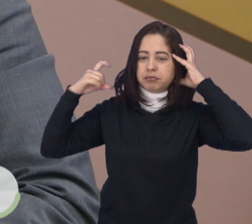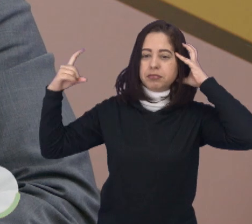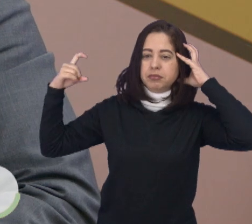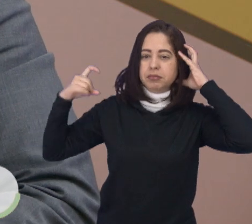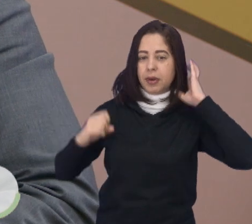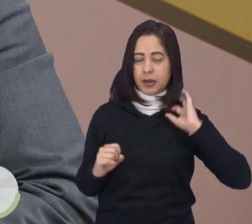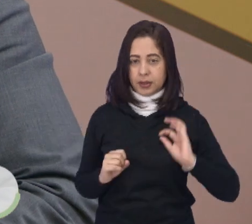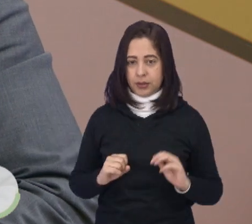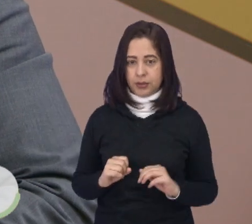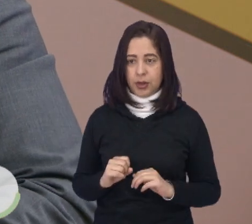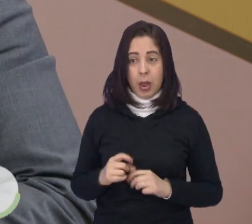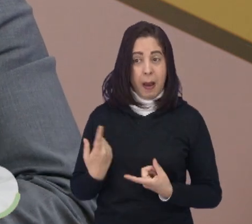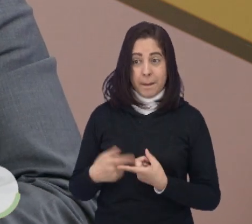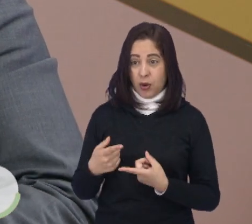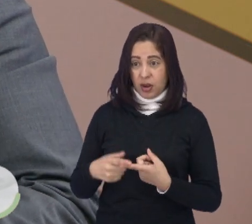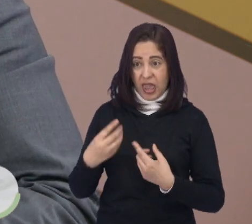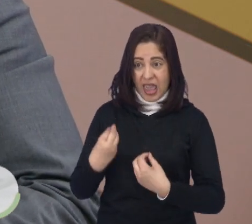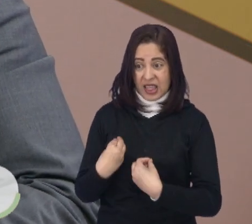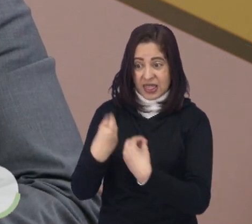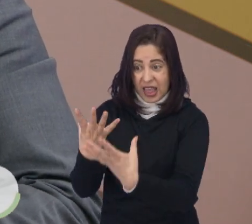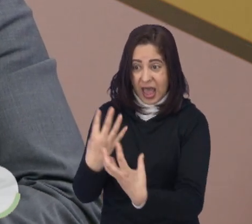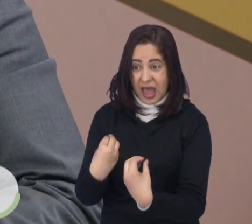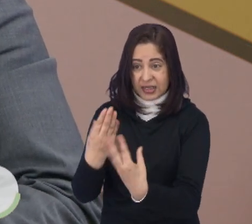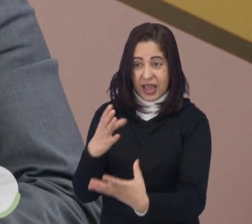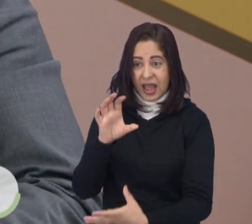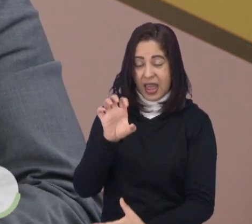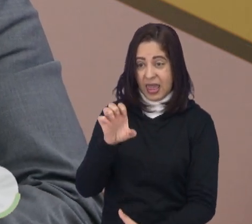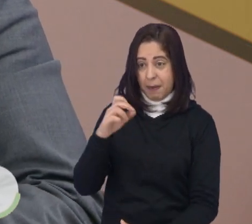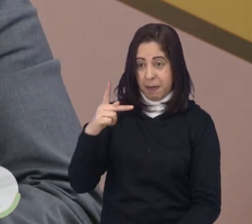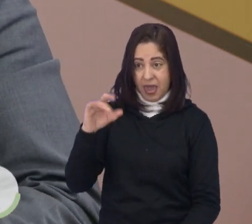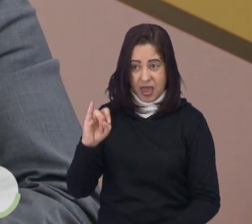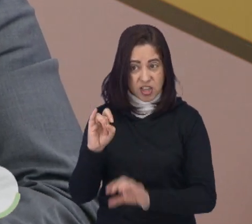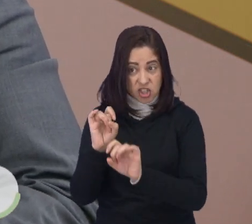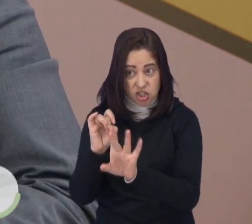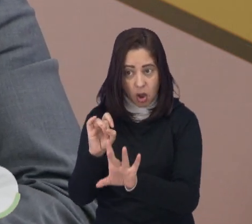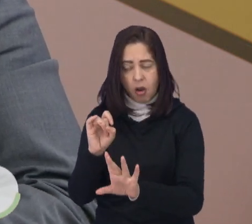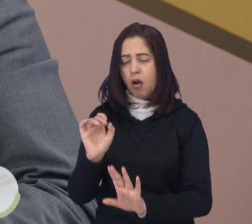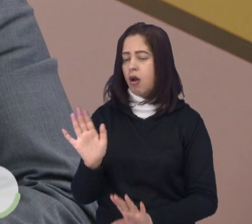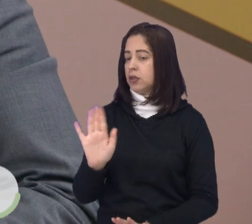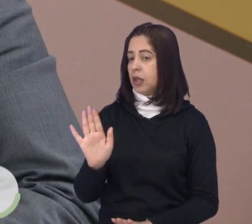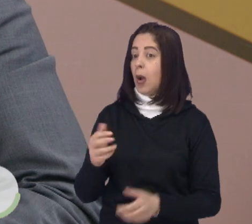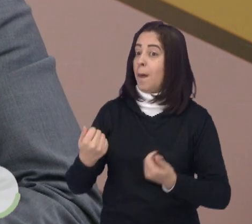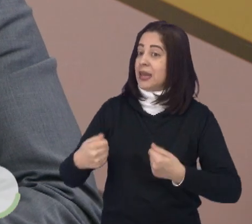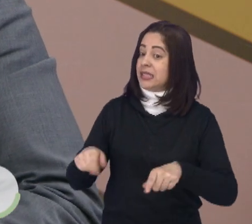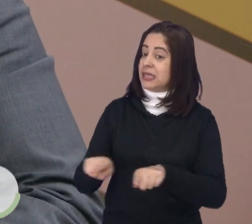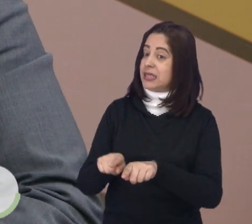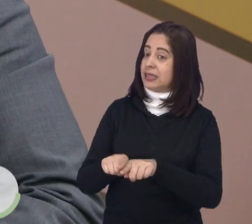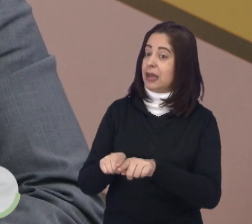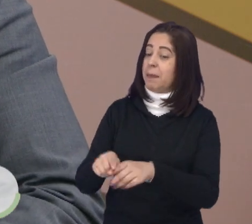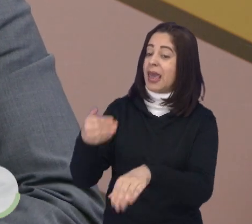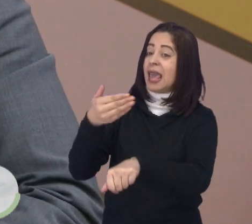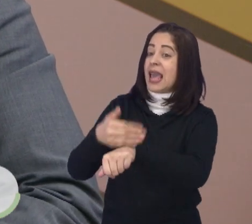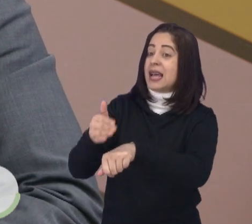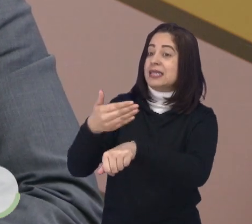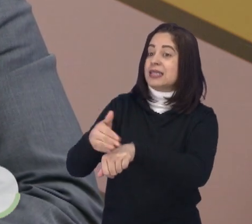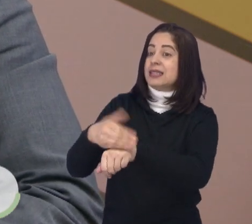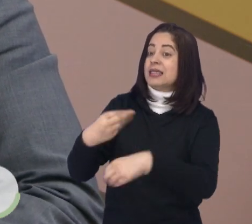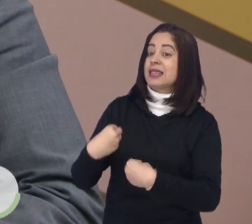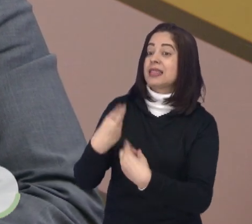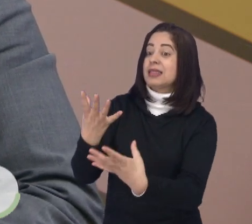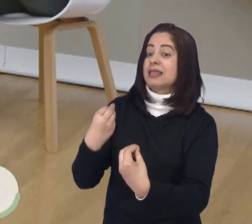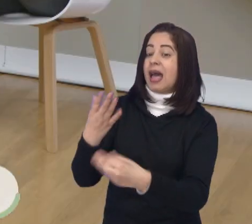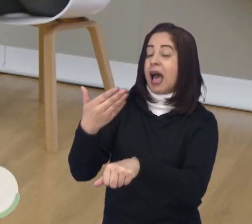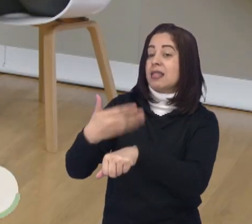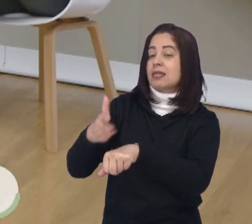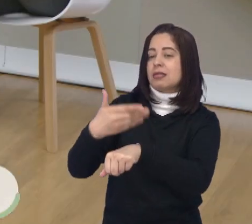gente fornecer o EPI, né, para preservar essa audição. Além de fornecer, existe o treinamento e a conscientização.